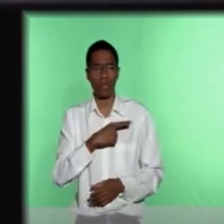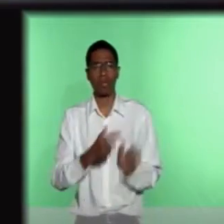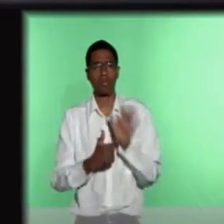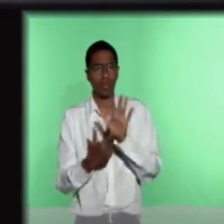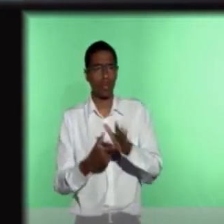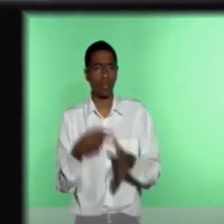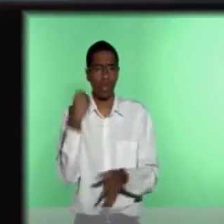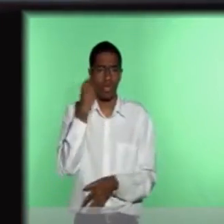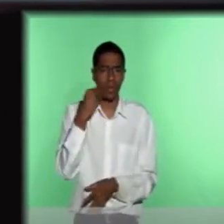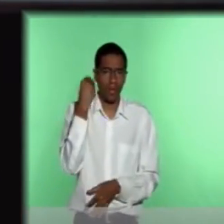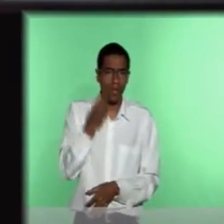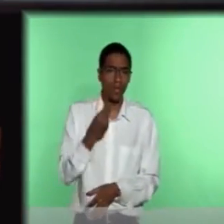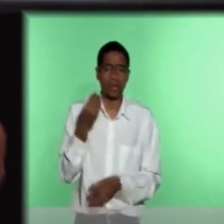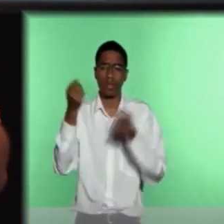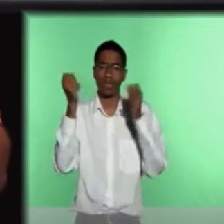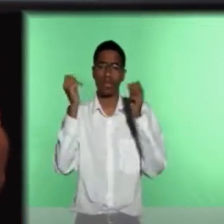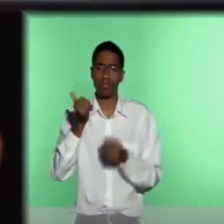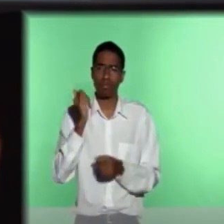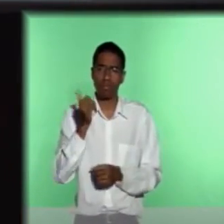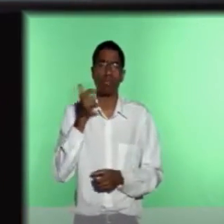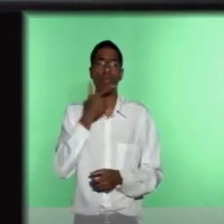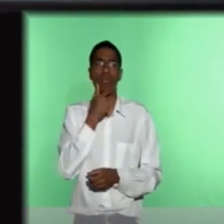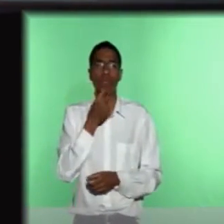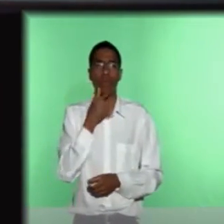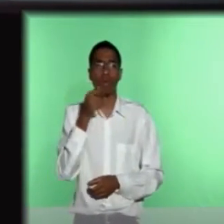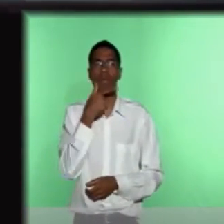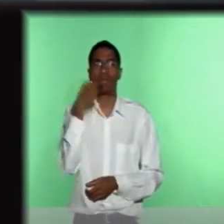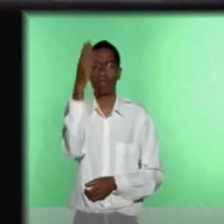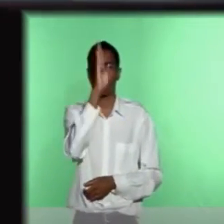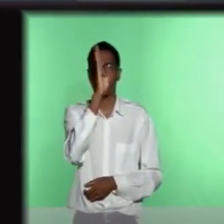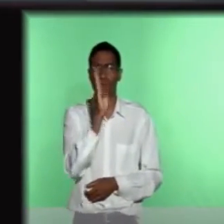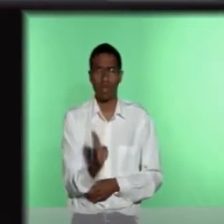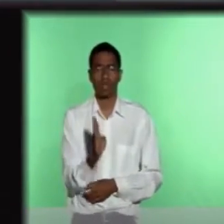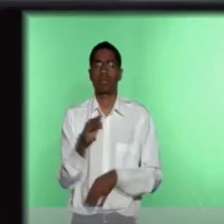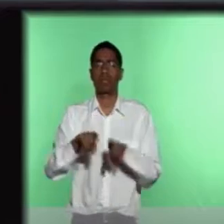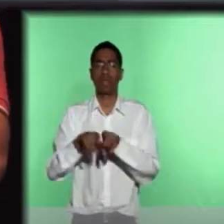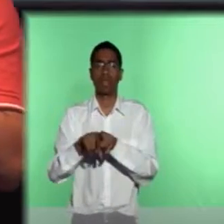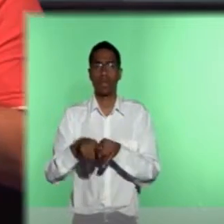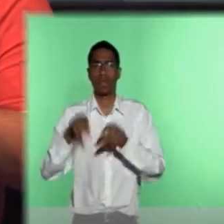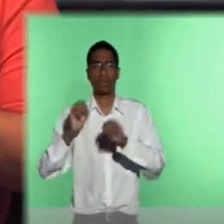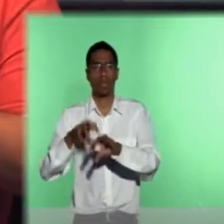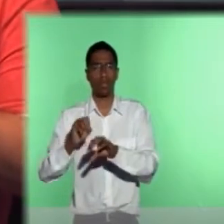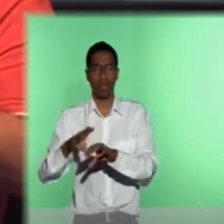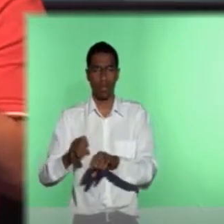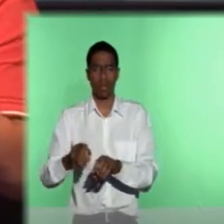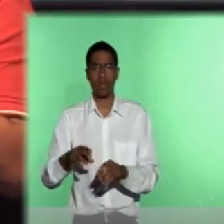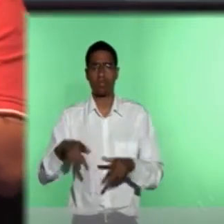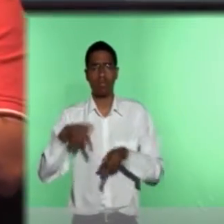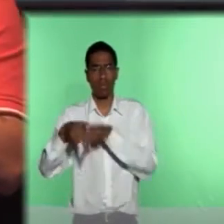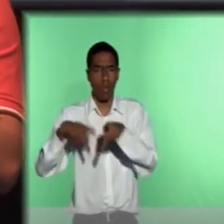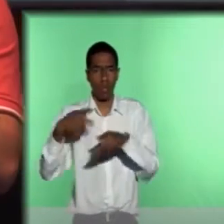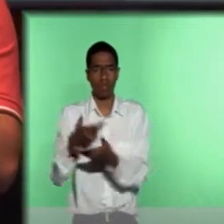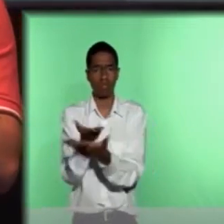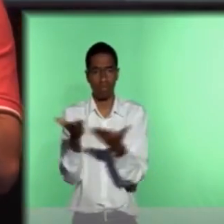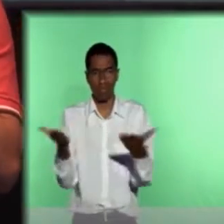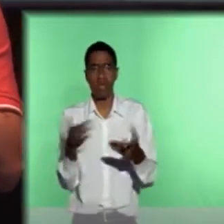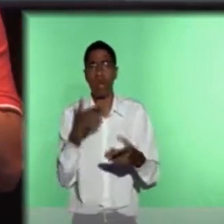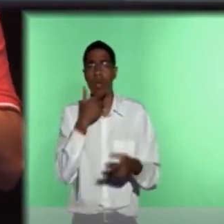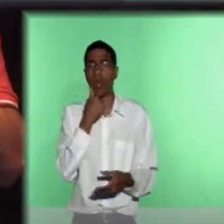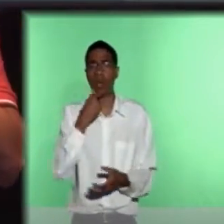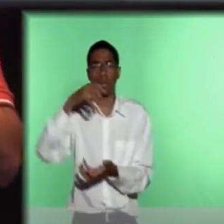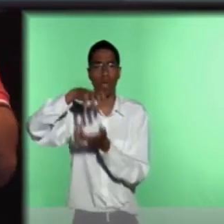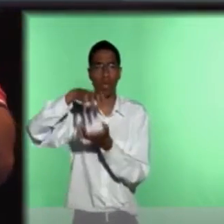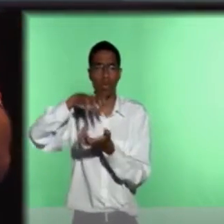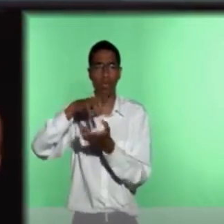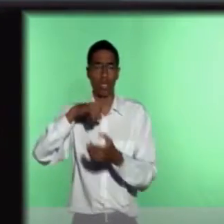caso brasileiro, né, da educação popular, em que ele dizia que um adulto educado é o melhor caminho, um adulto que